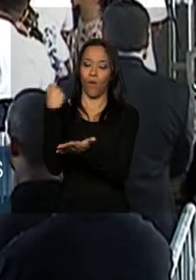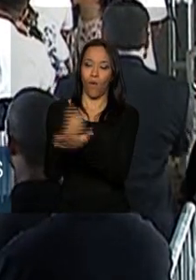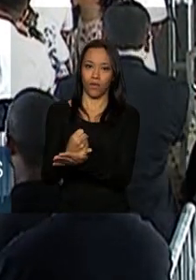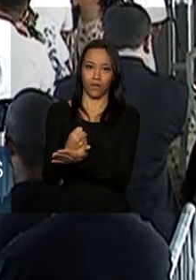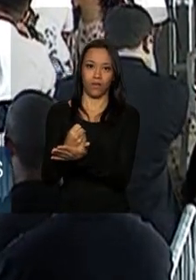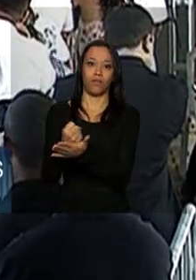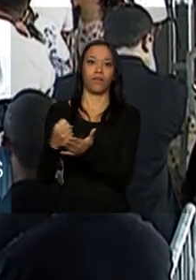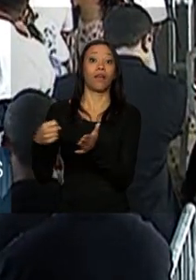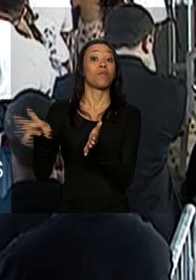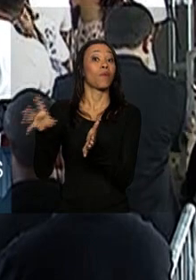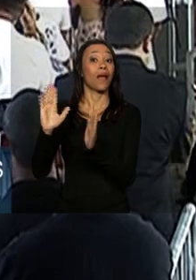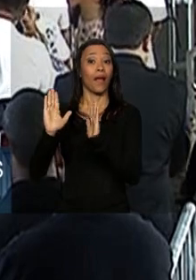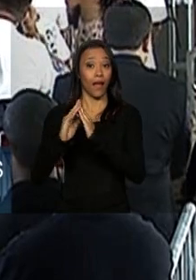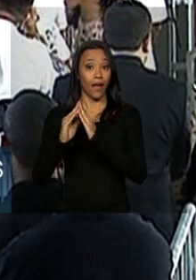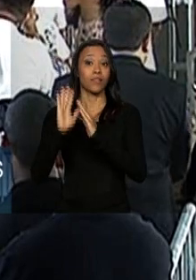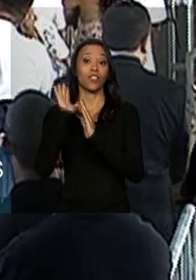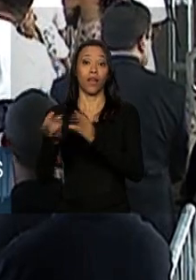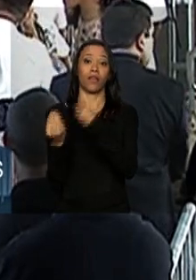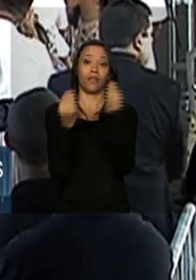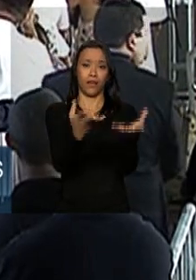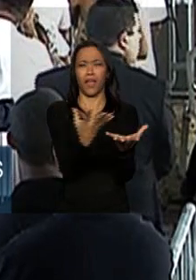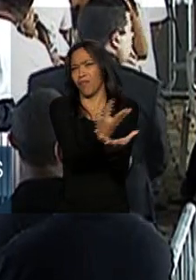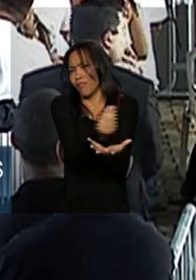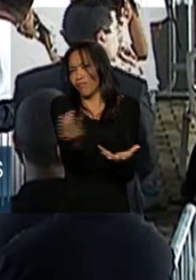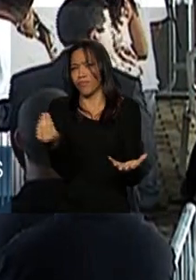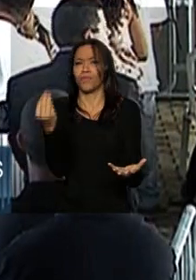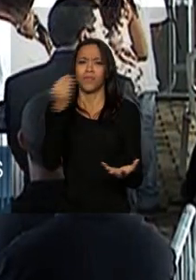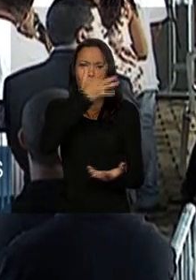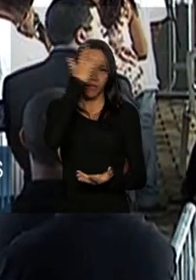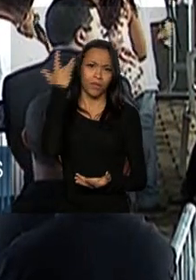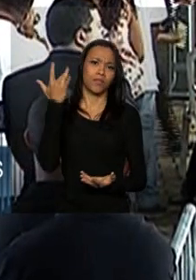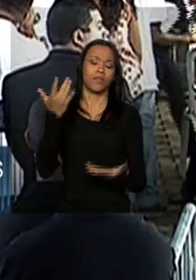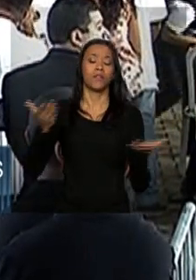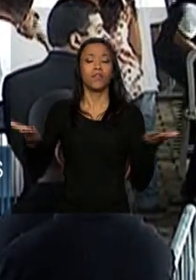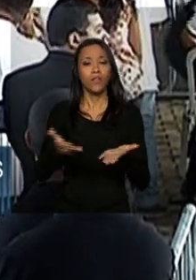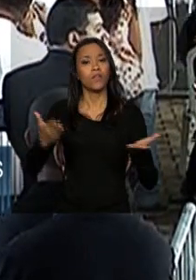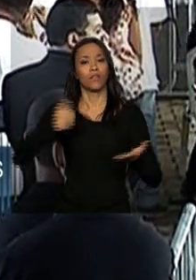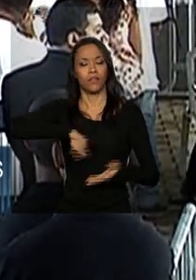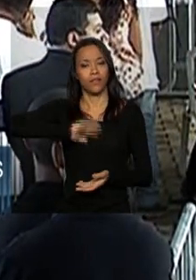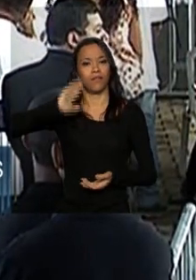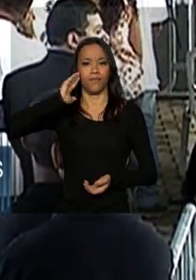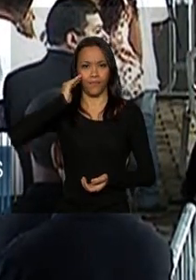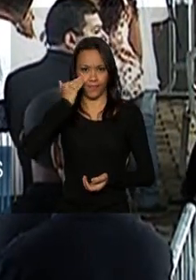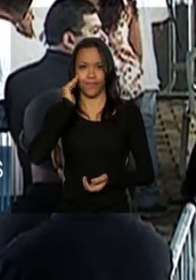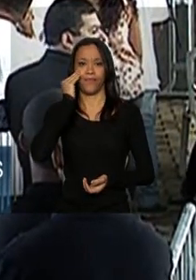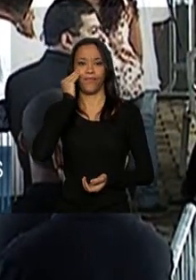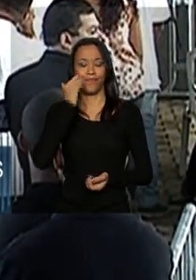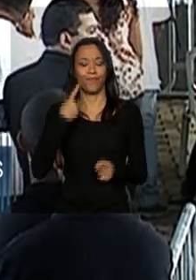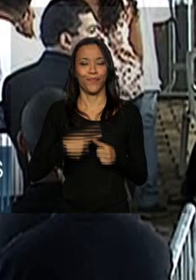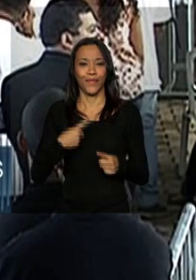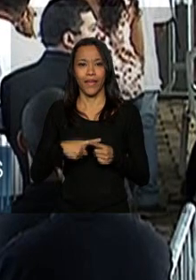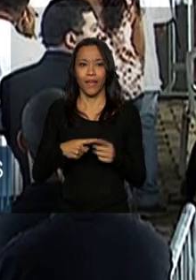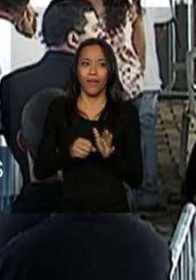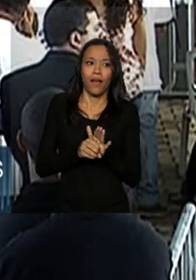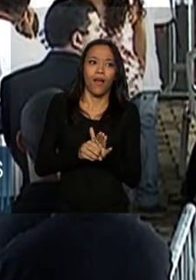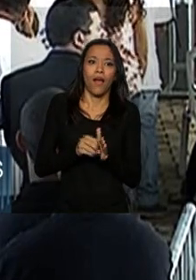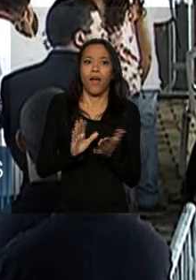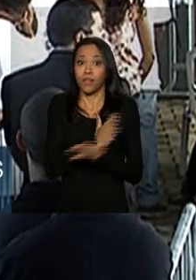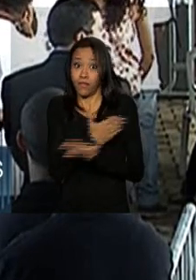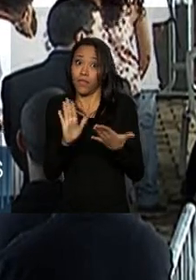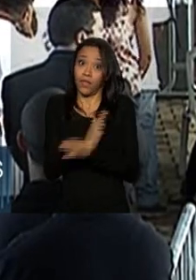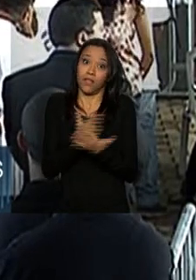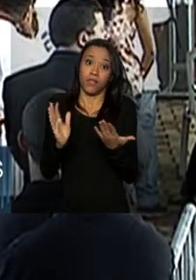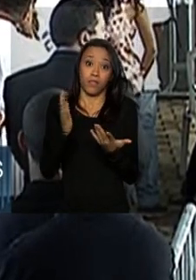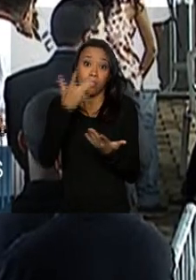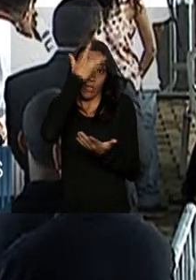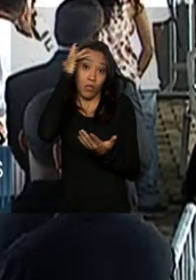entregue. É muita gente. Aí a gente entende porque, às vezes, algumas pessoas